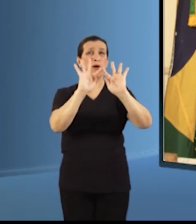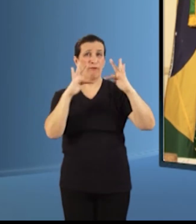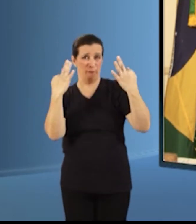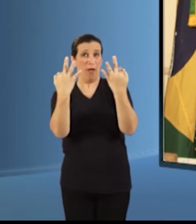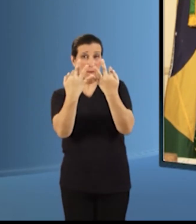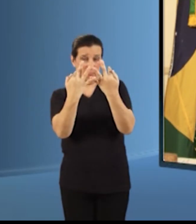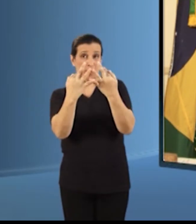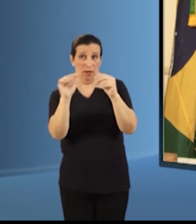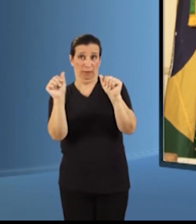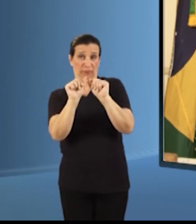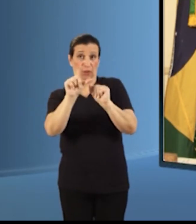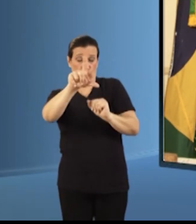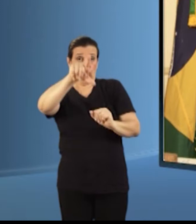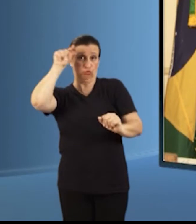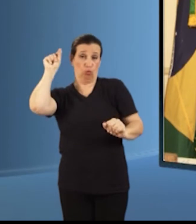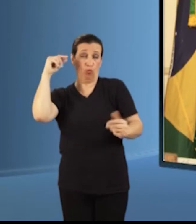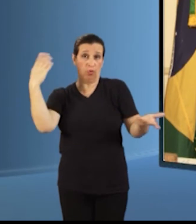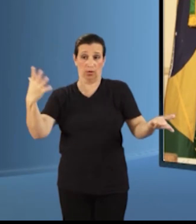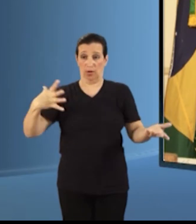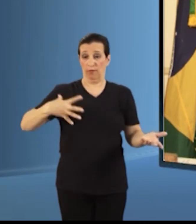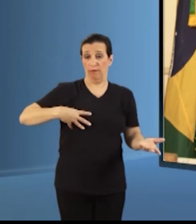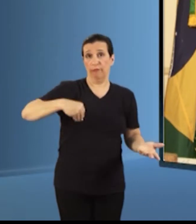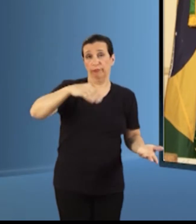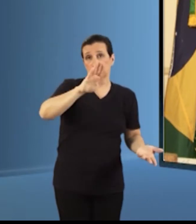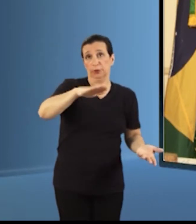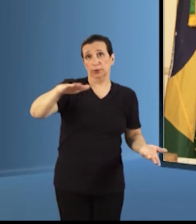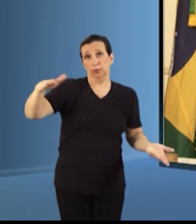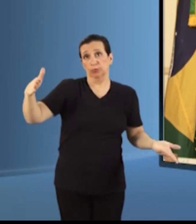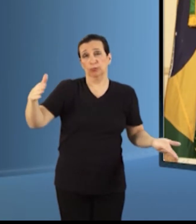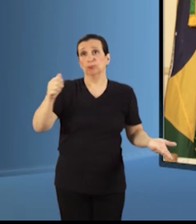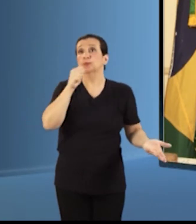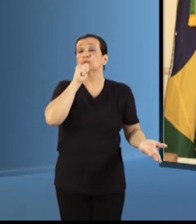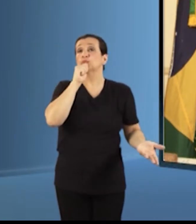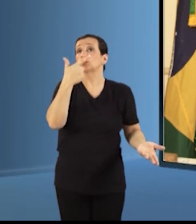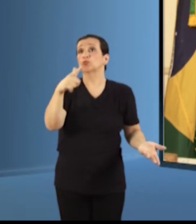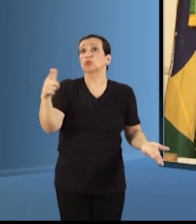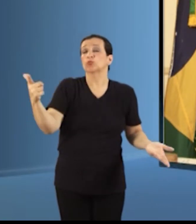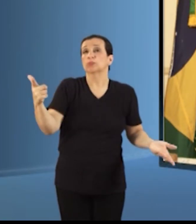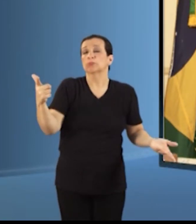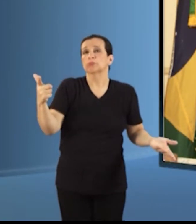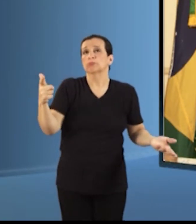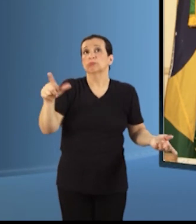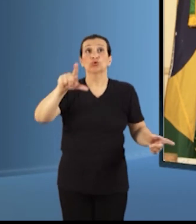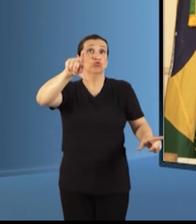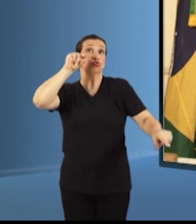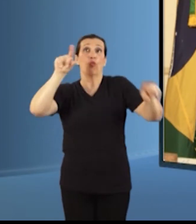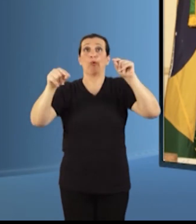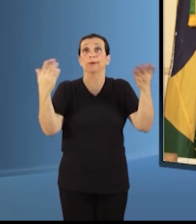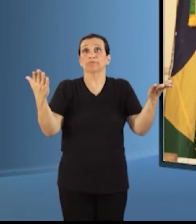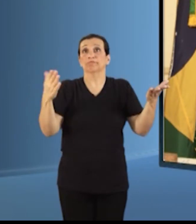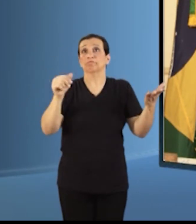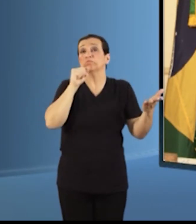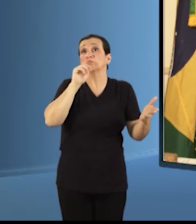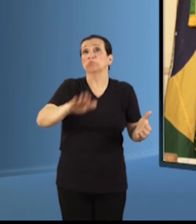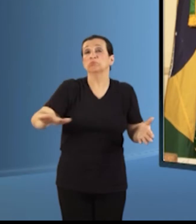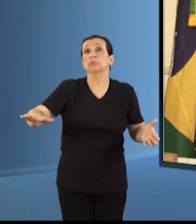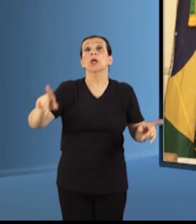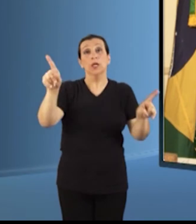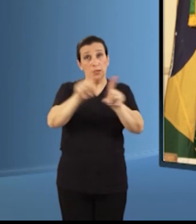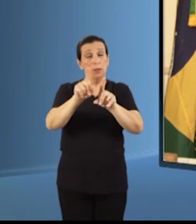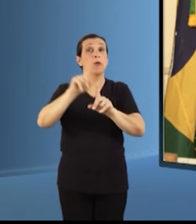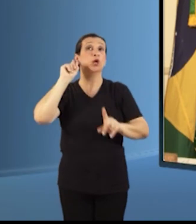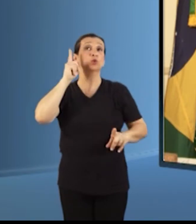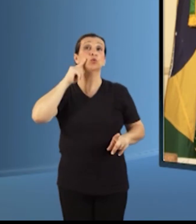que fizeram essa escolha, né, quando seus filhos ainda não têm a possibilidade de escolher,